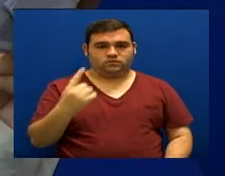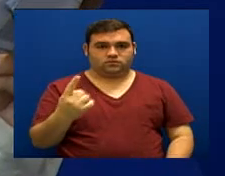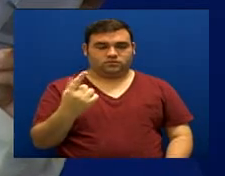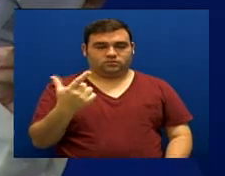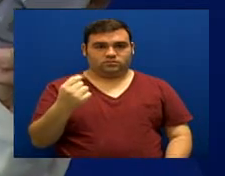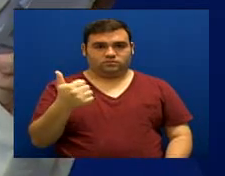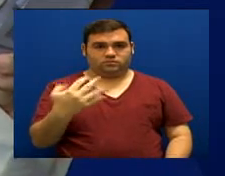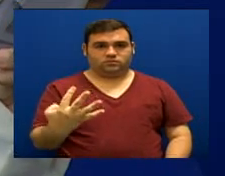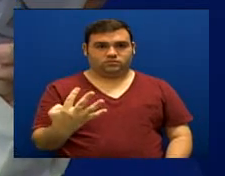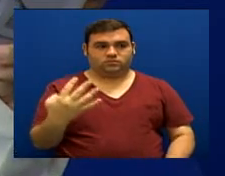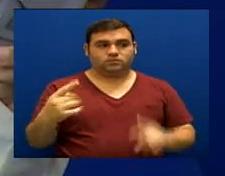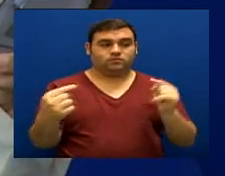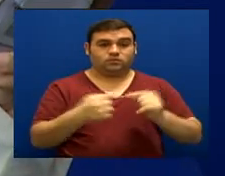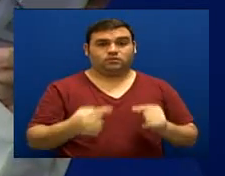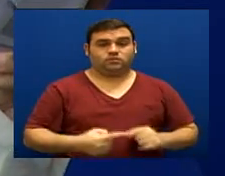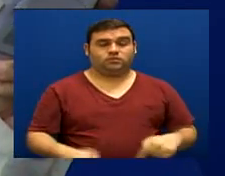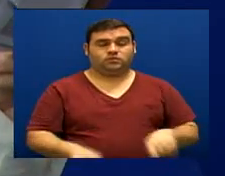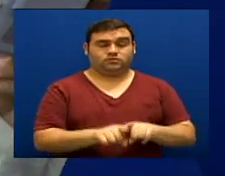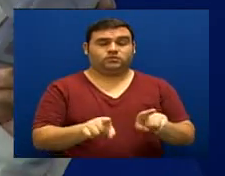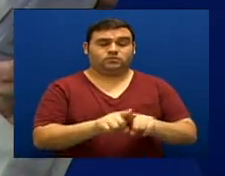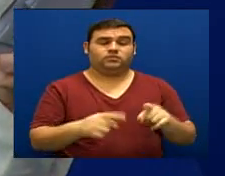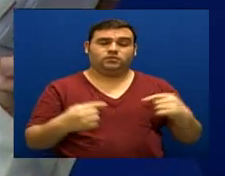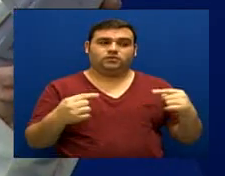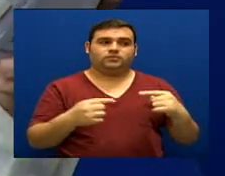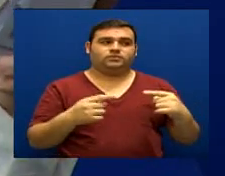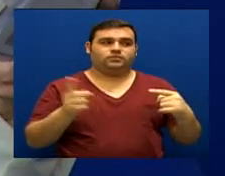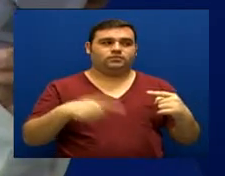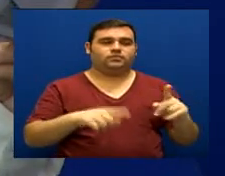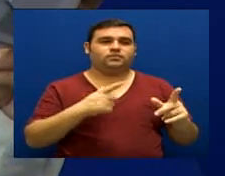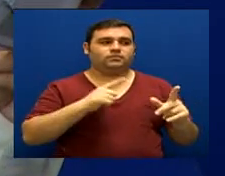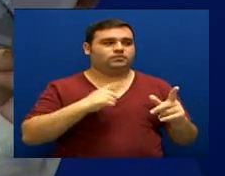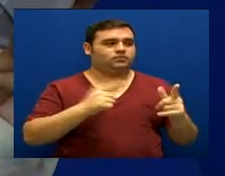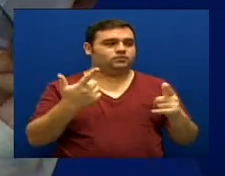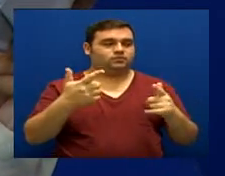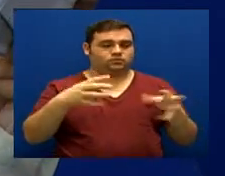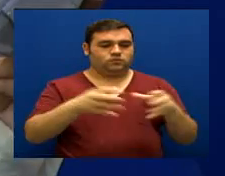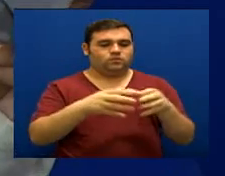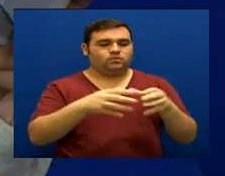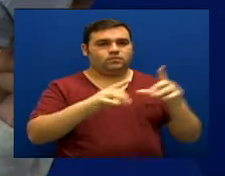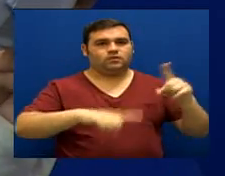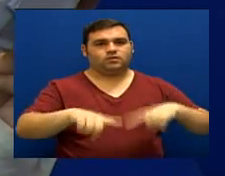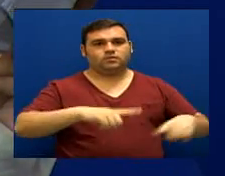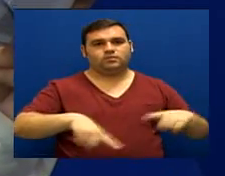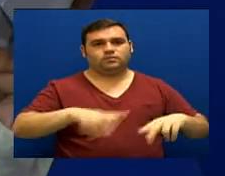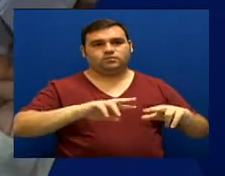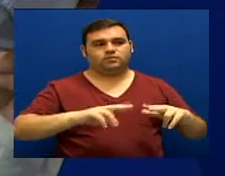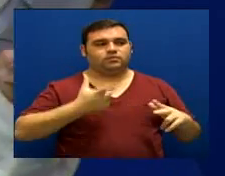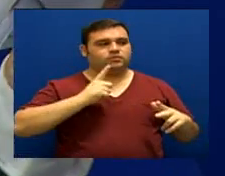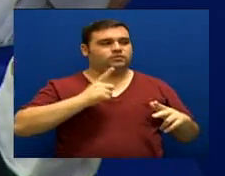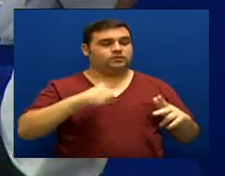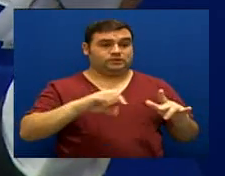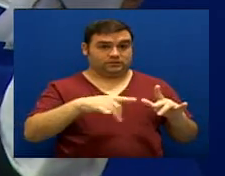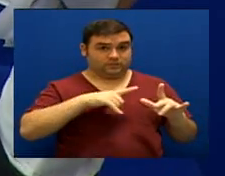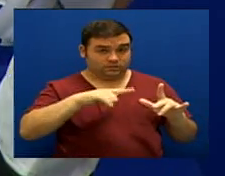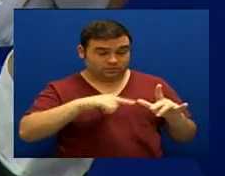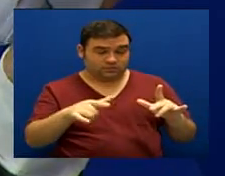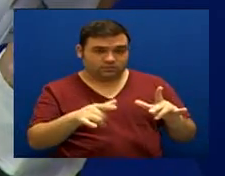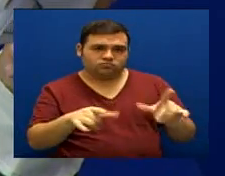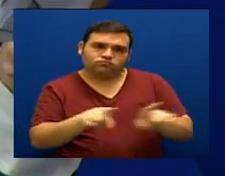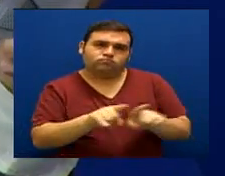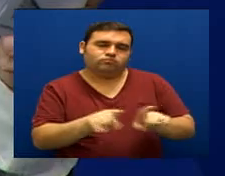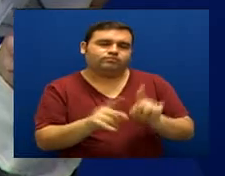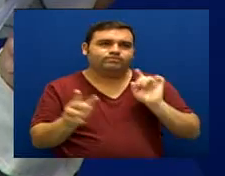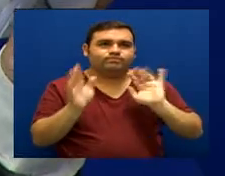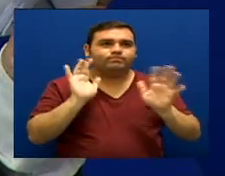14 que faz e que exatamente sobre o grupo gestor tá certo então se esse relatório existe que ele seja apanharam